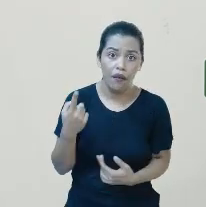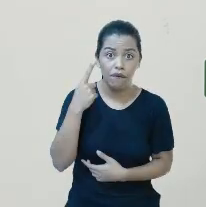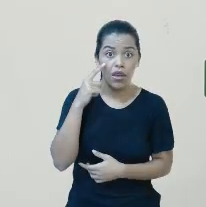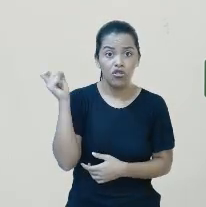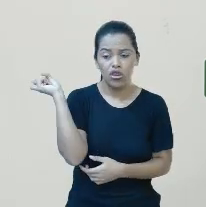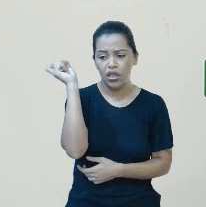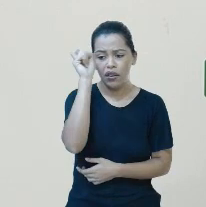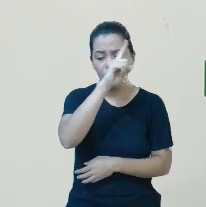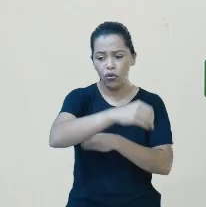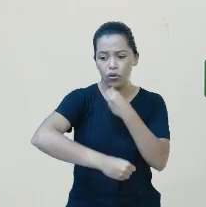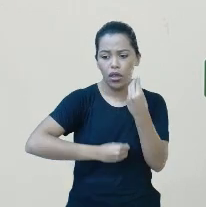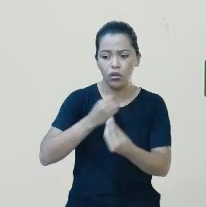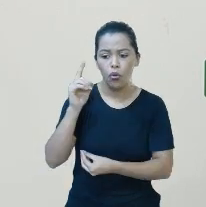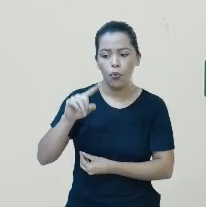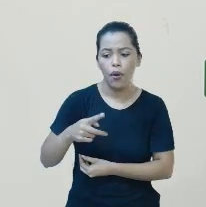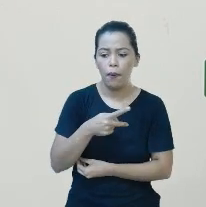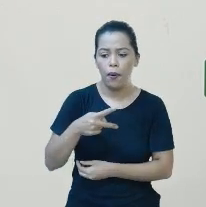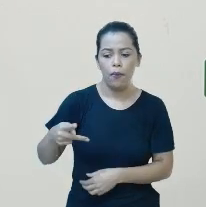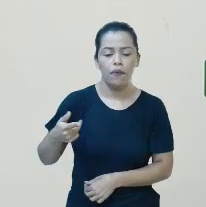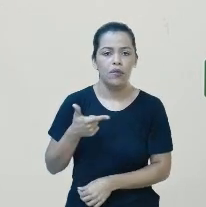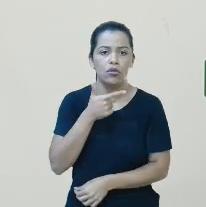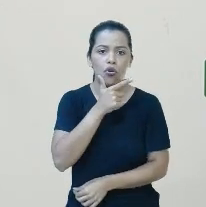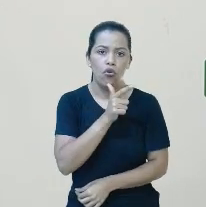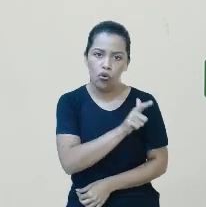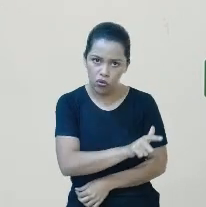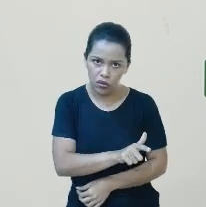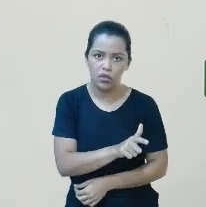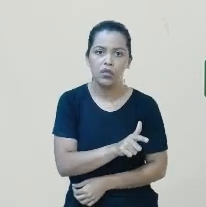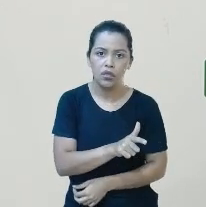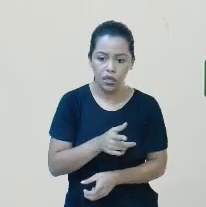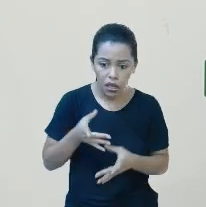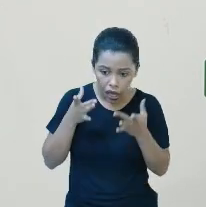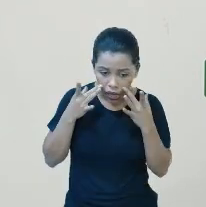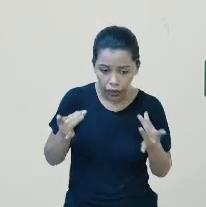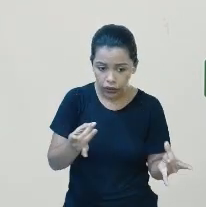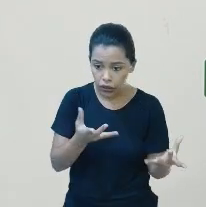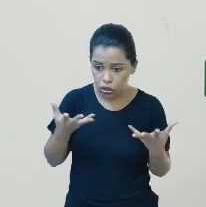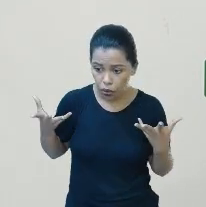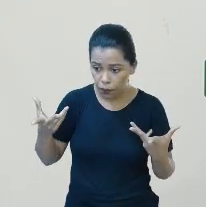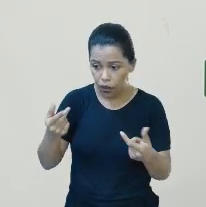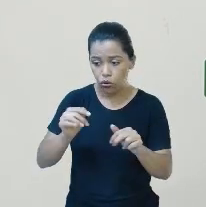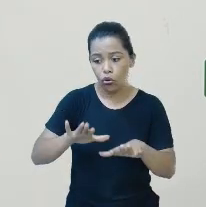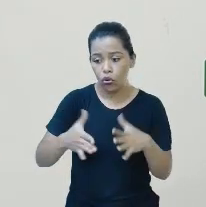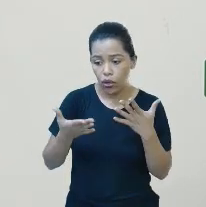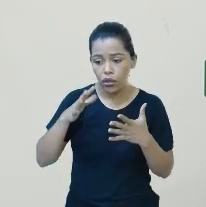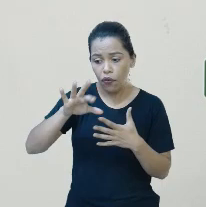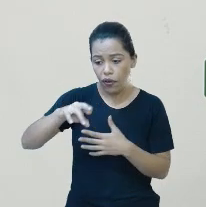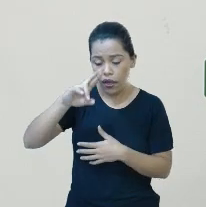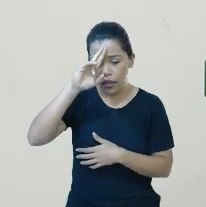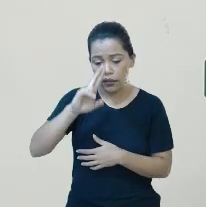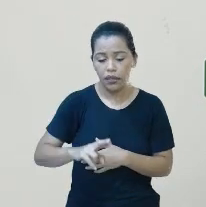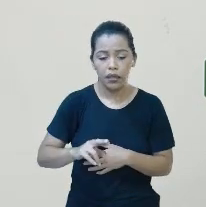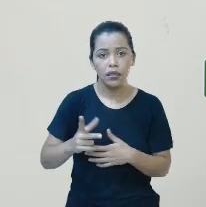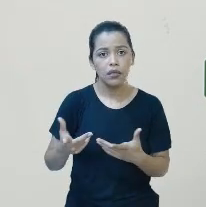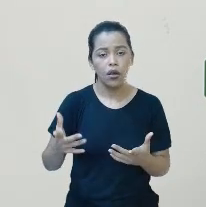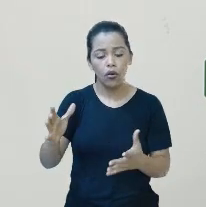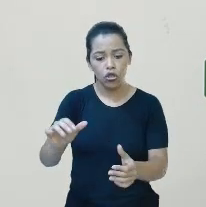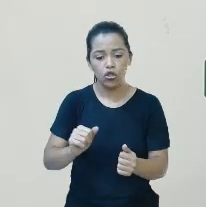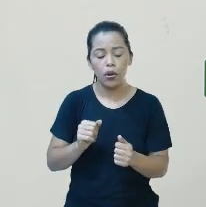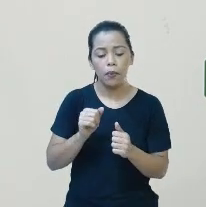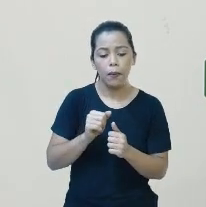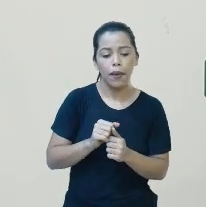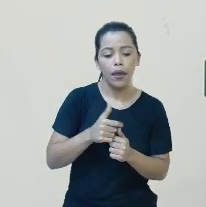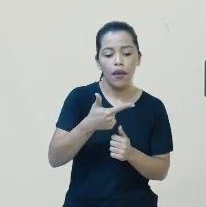dar atenção a esses 40 estudantes. Então, vem o diretor e divide a turma em duas. 20 para um professor, 20 para